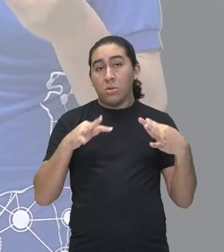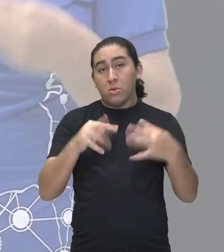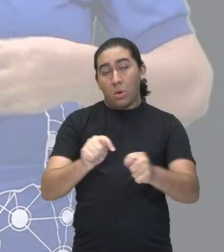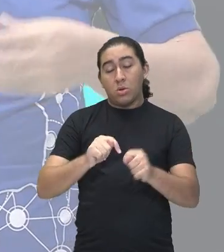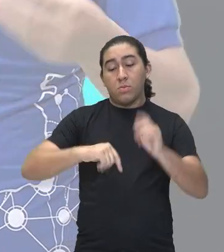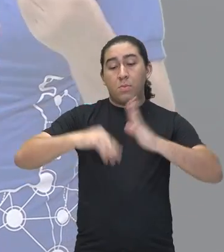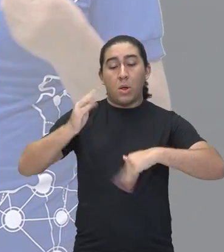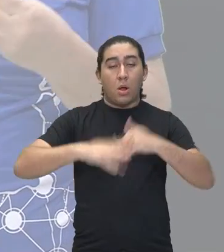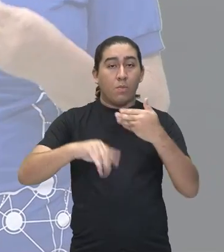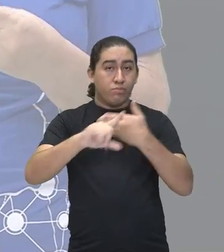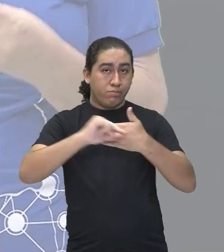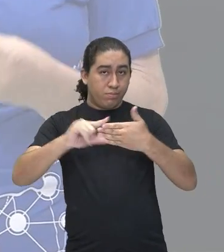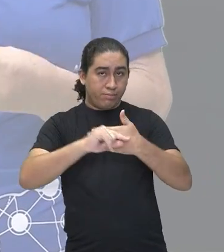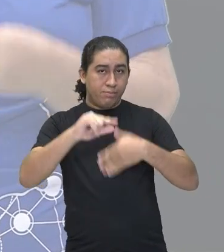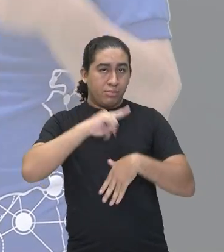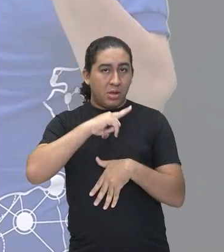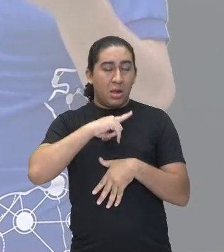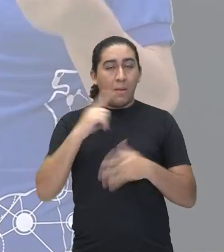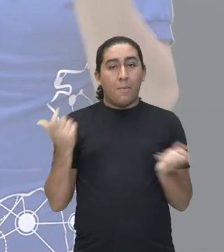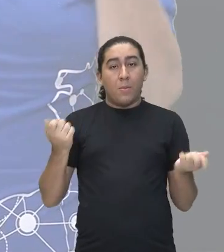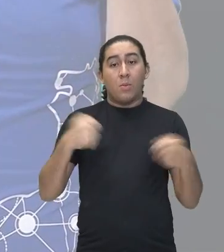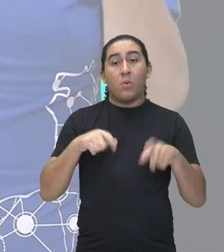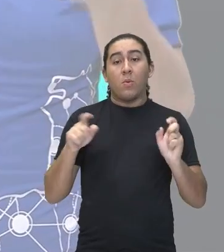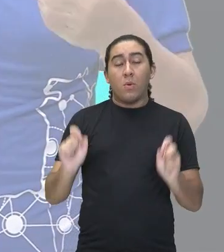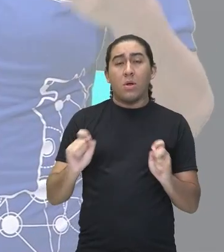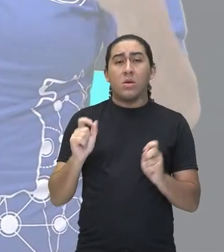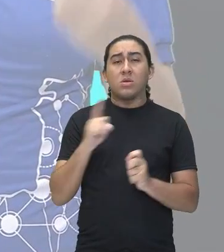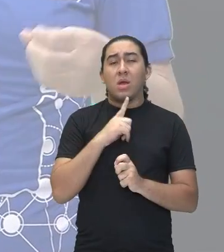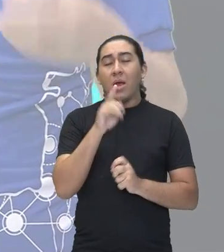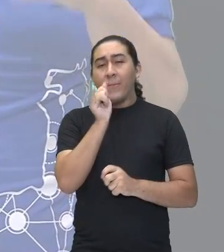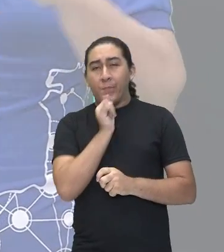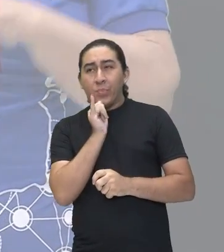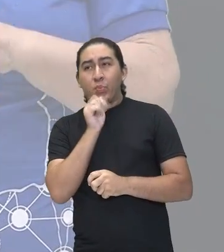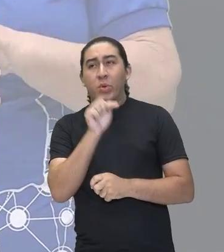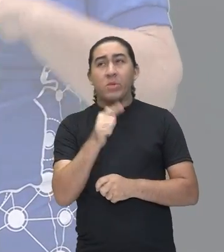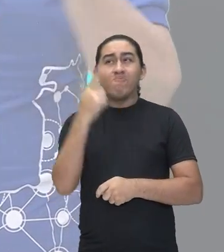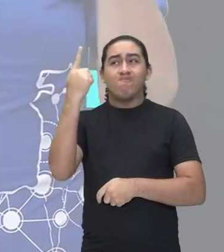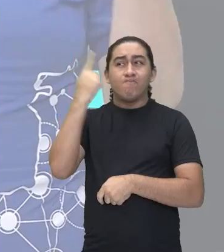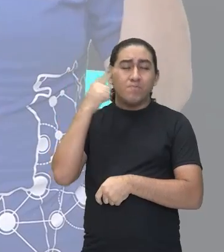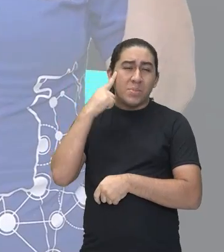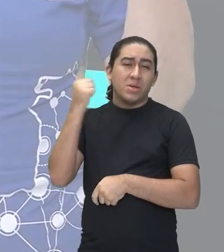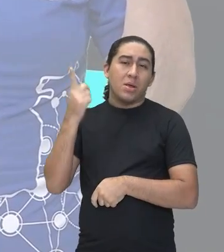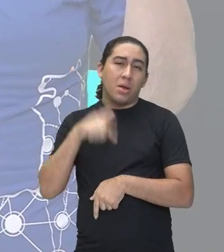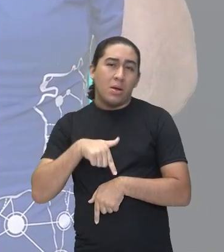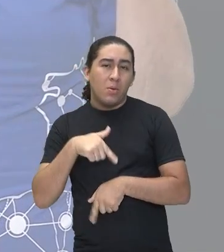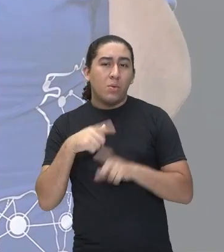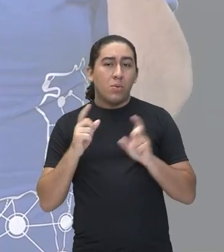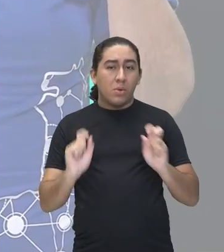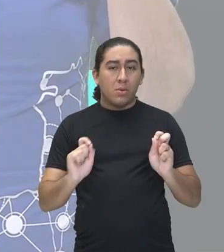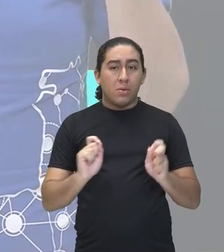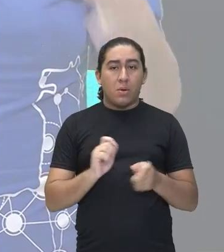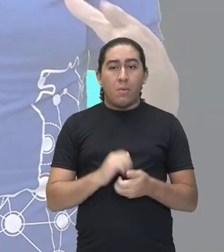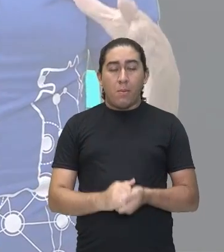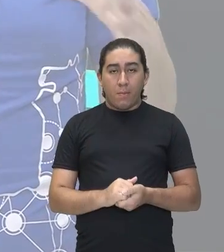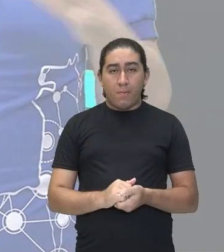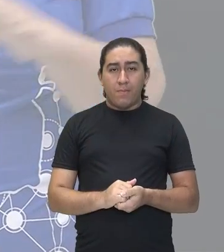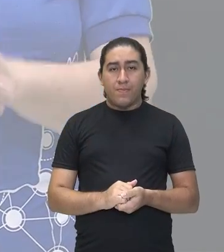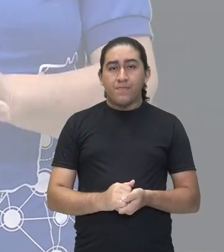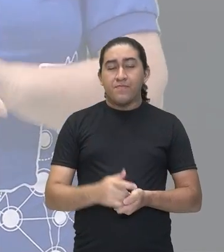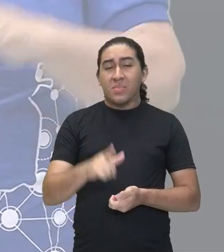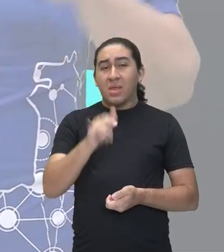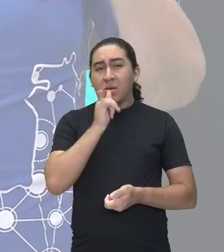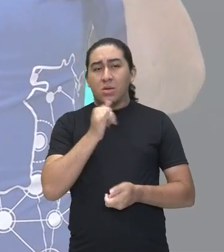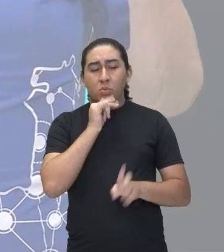trazem também uma parte da sua obra para falar daquilo que ele acha que é o que está errado